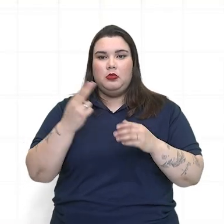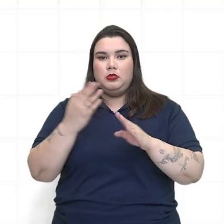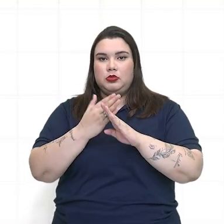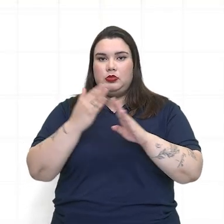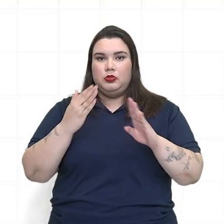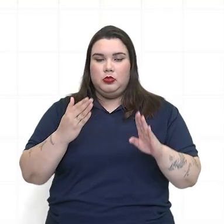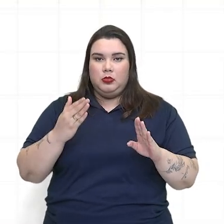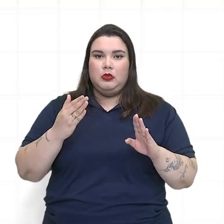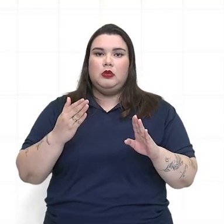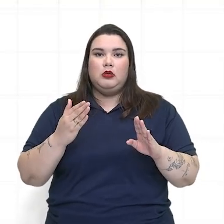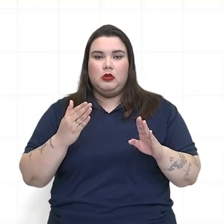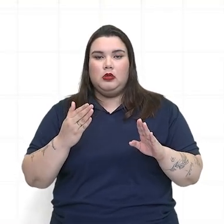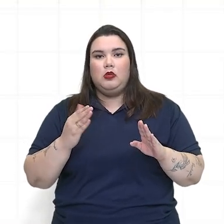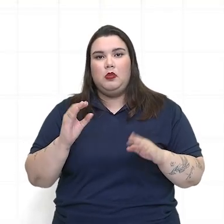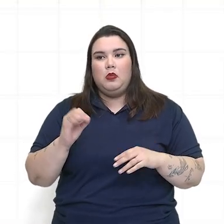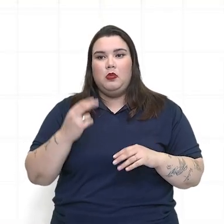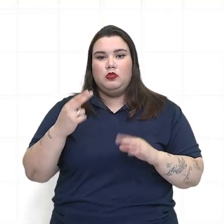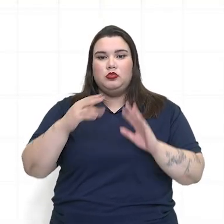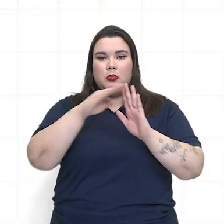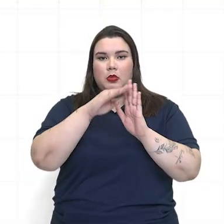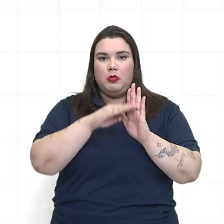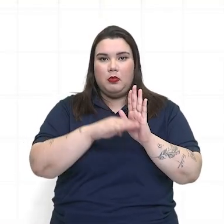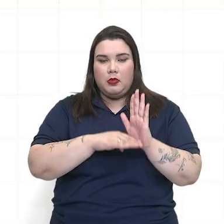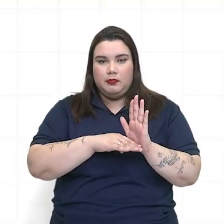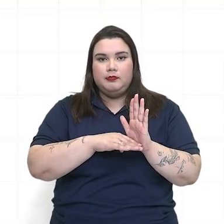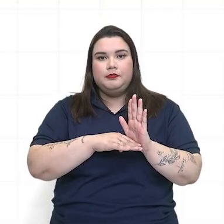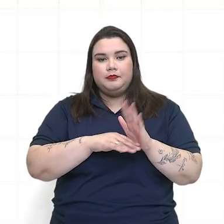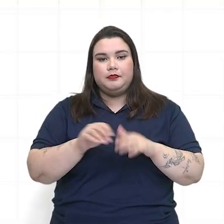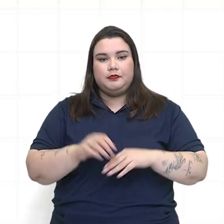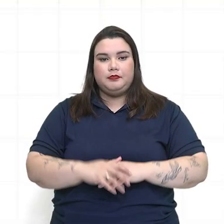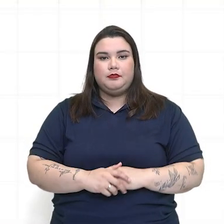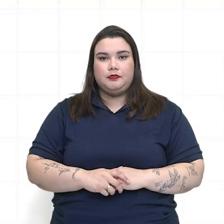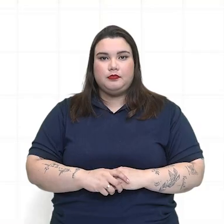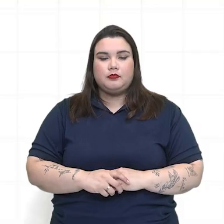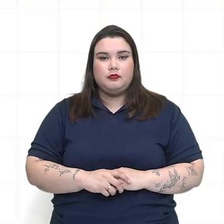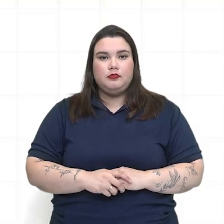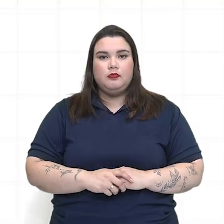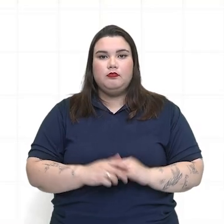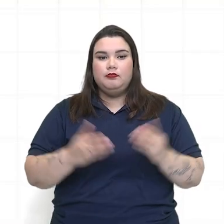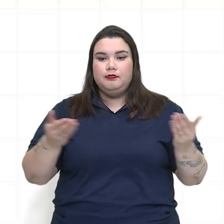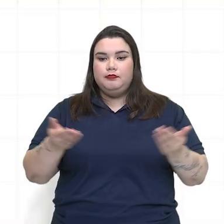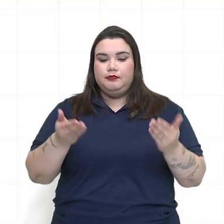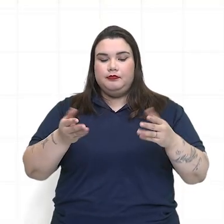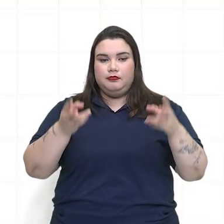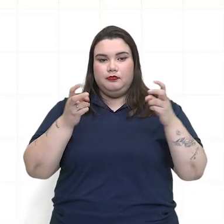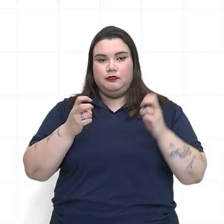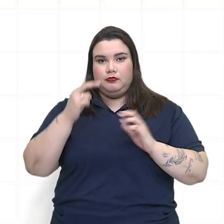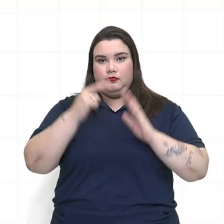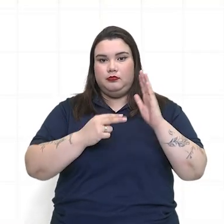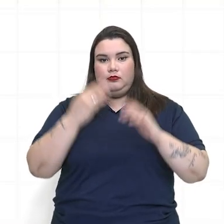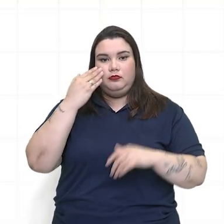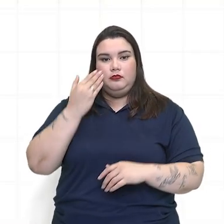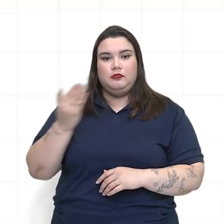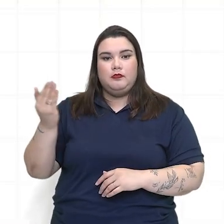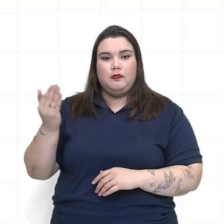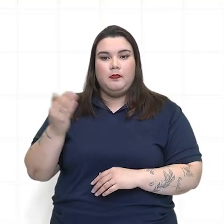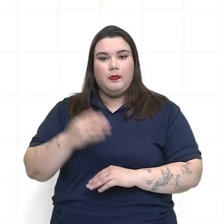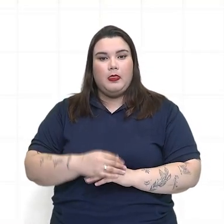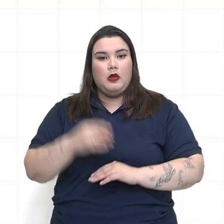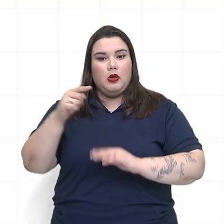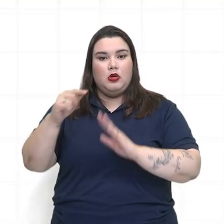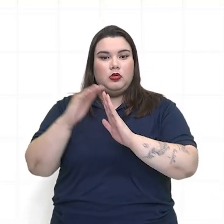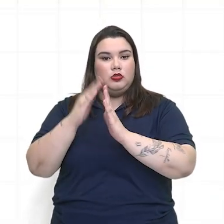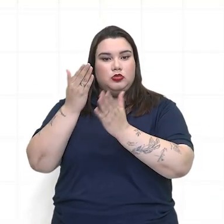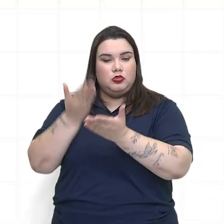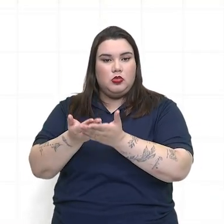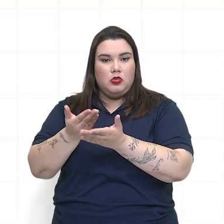diagnóstico ou, né, de classificação. Então, ó, vamos observar esse exemplo aqui.